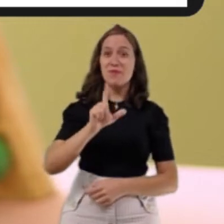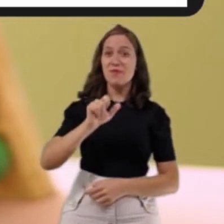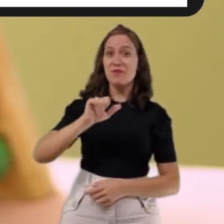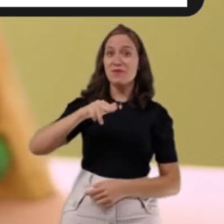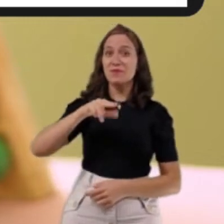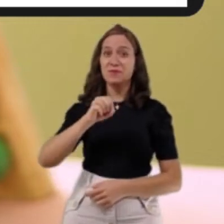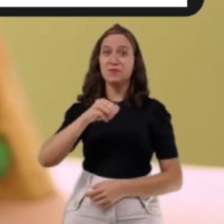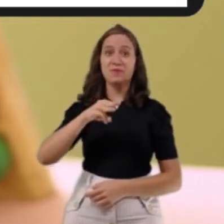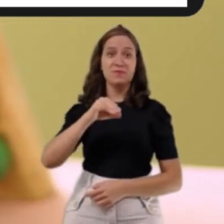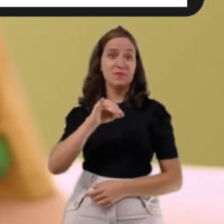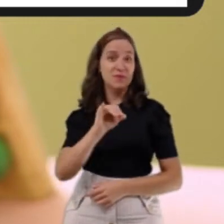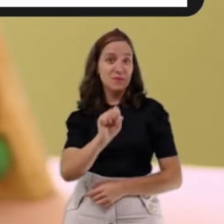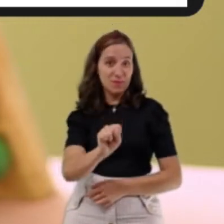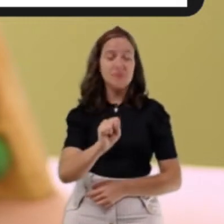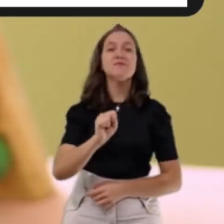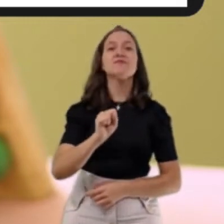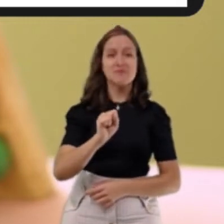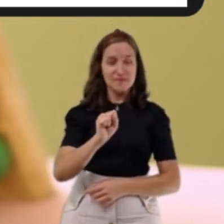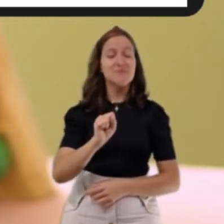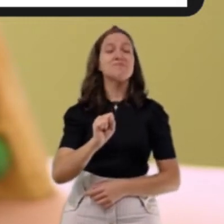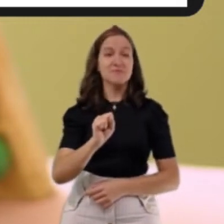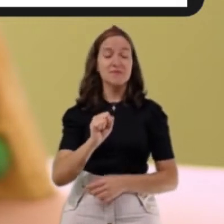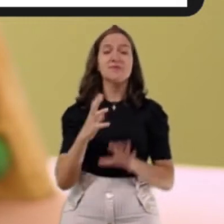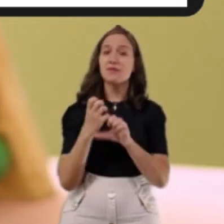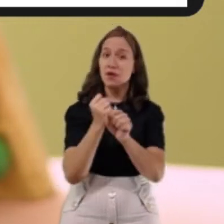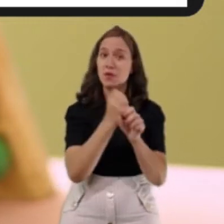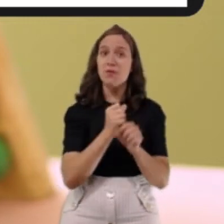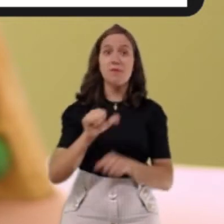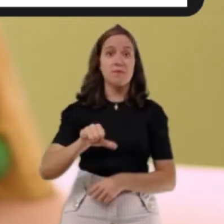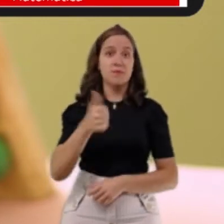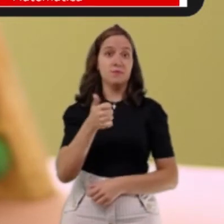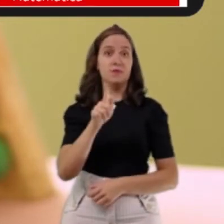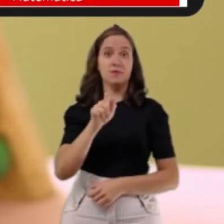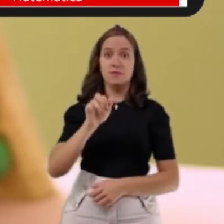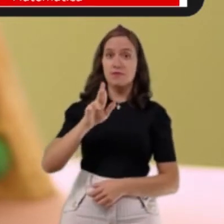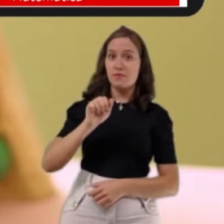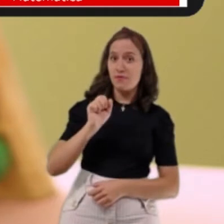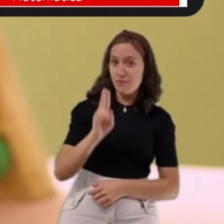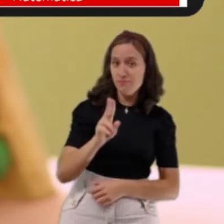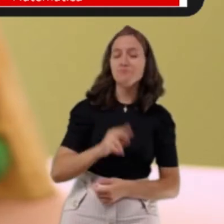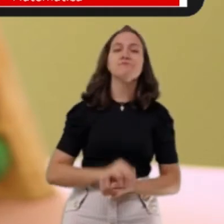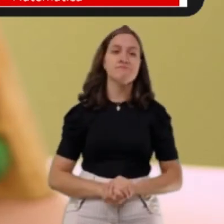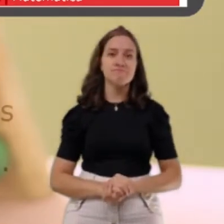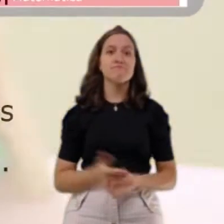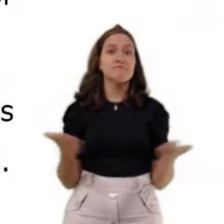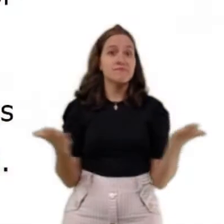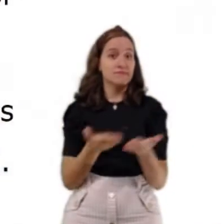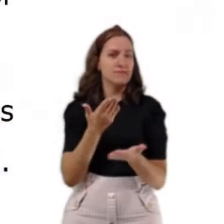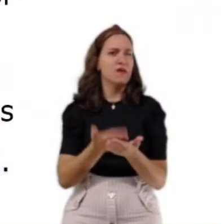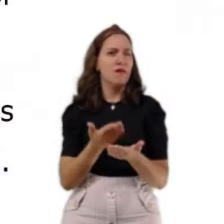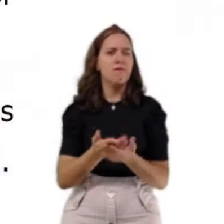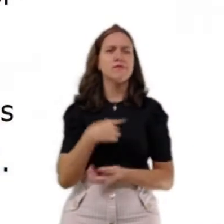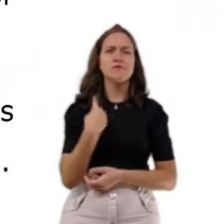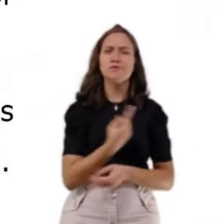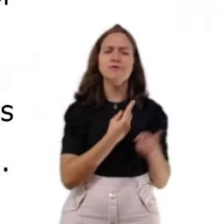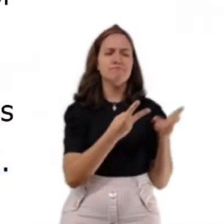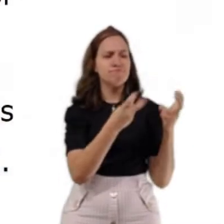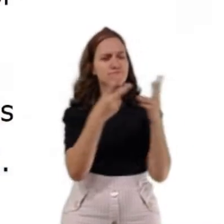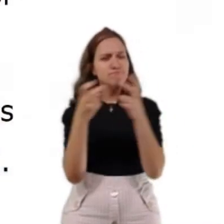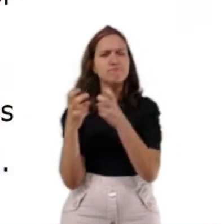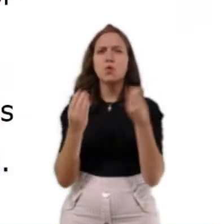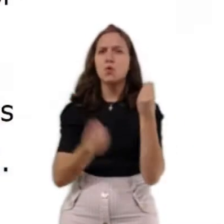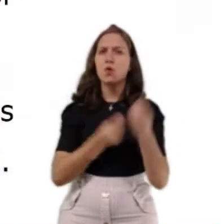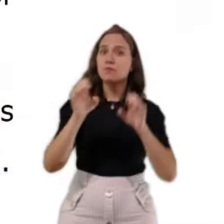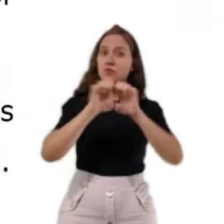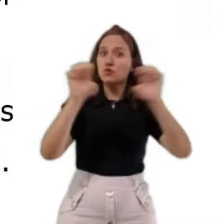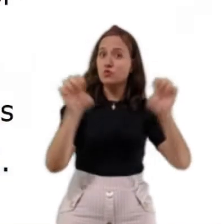equações polinomiais do 1º grau Nesta aula nós vamos reconhecer a